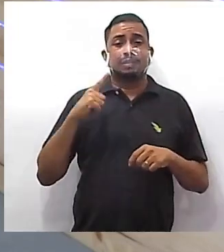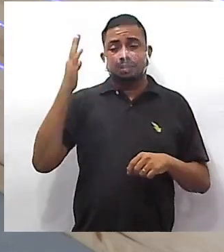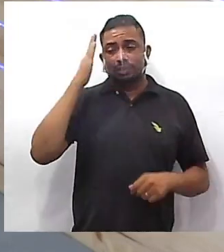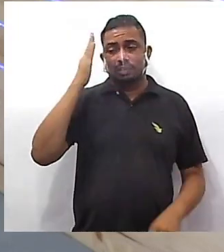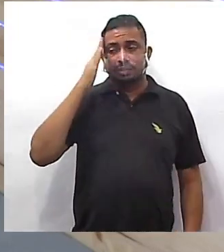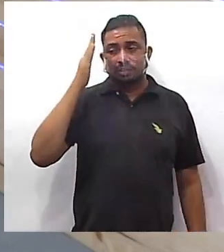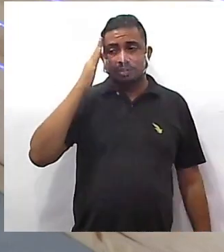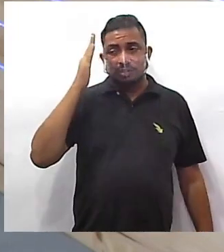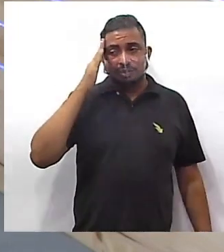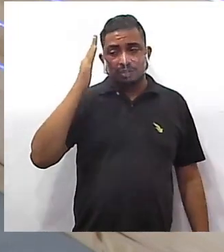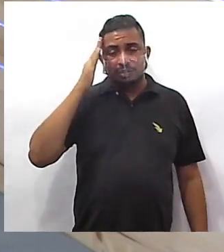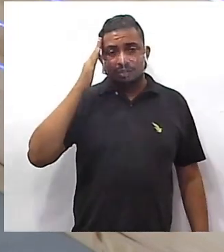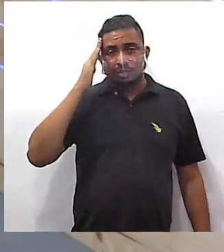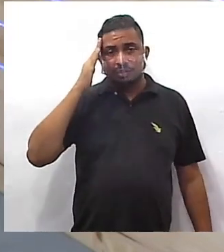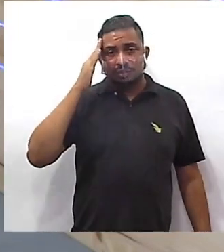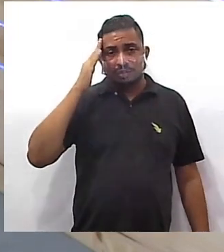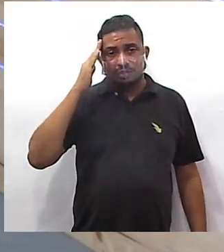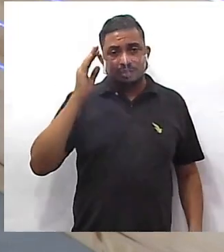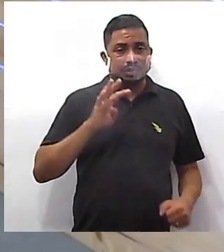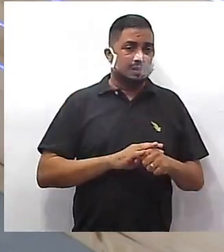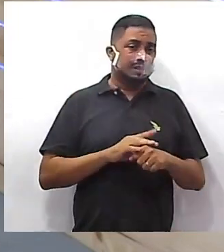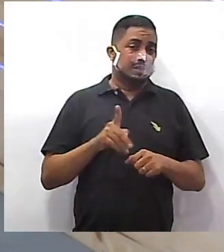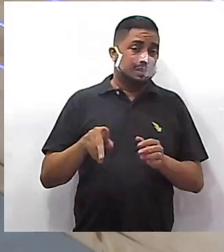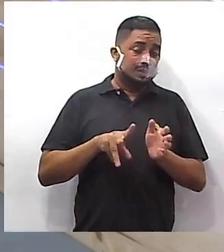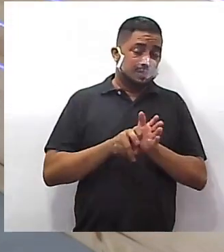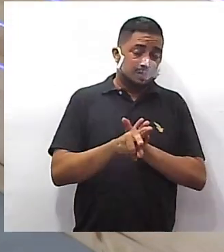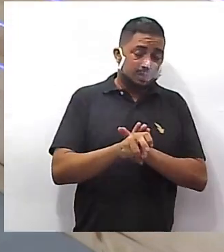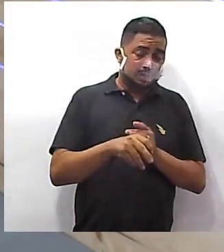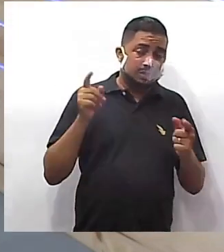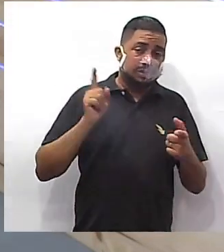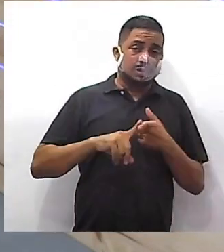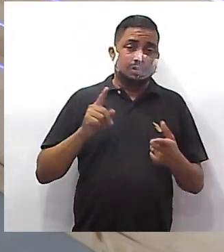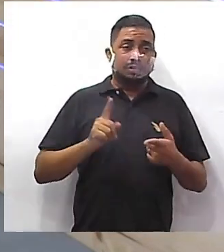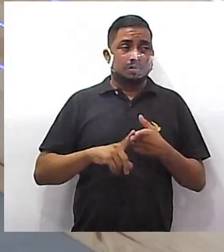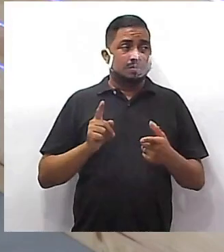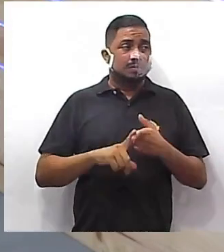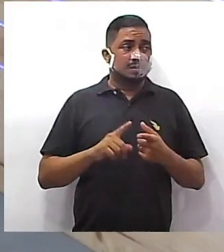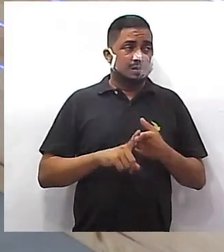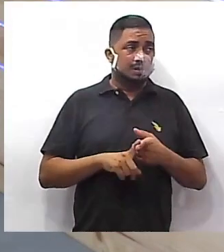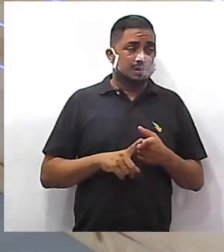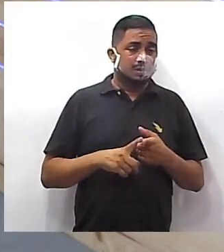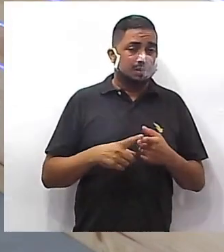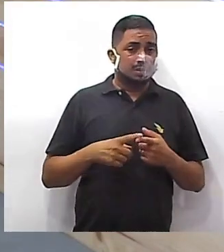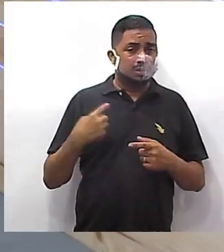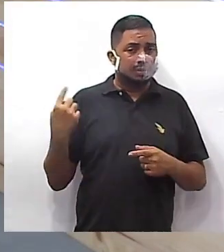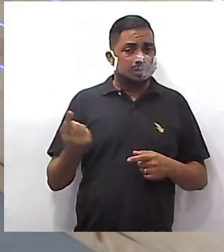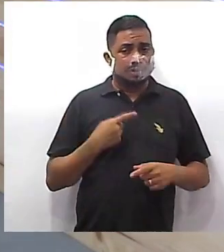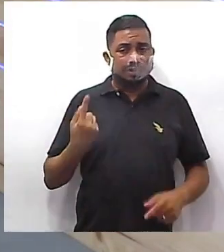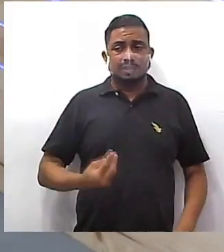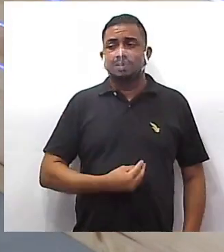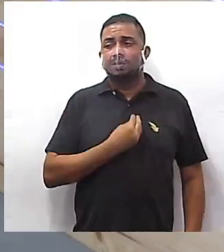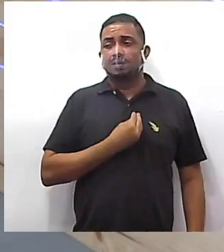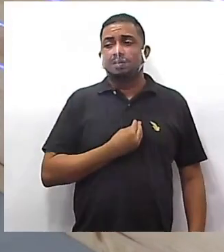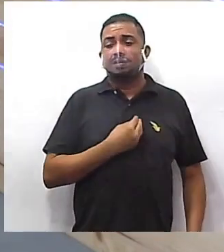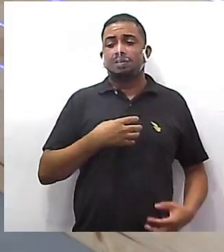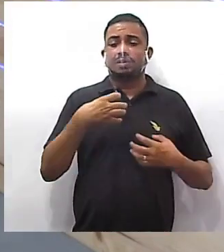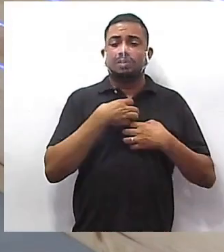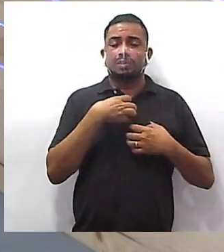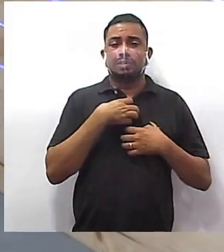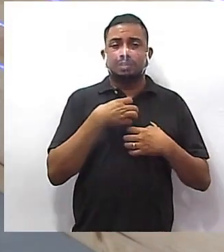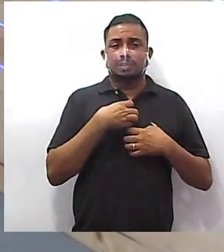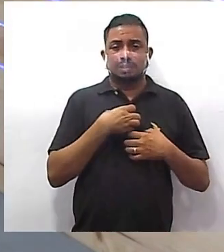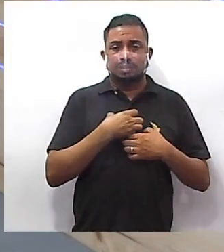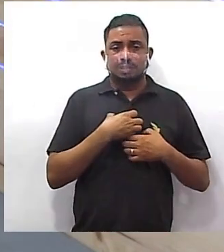entender este vírus, tá? E além disso, levar a nossa vida de uma forma